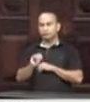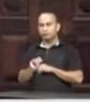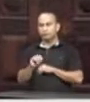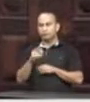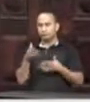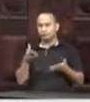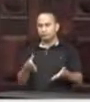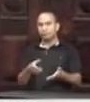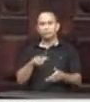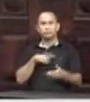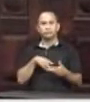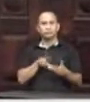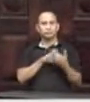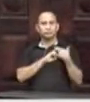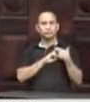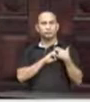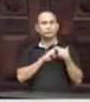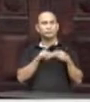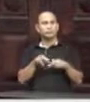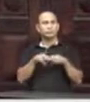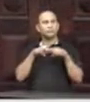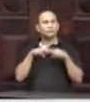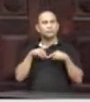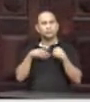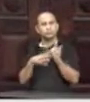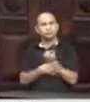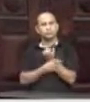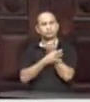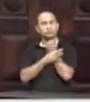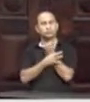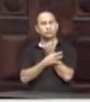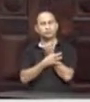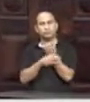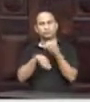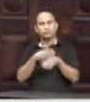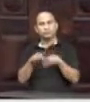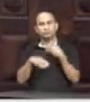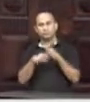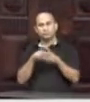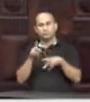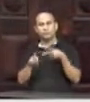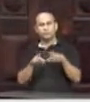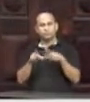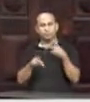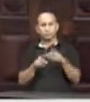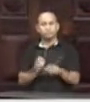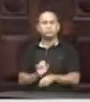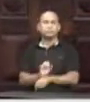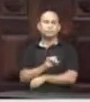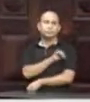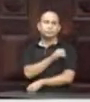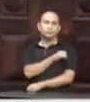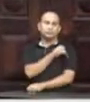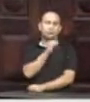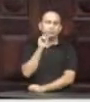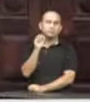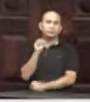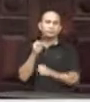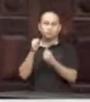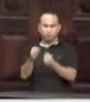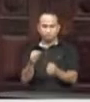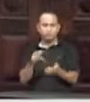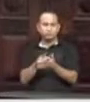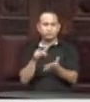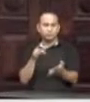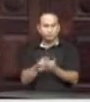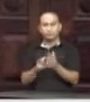que são responsáveis para dar segurança a toda a população do Rio de Janeiro, que possa